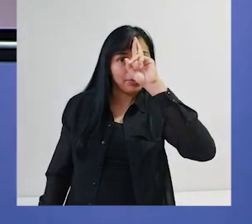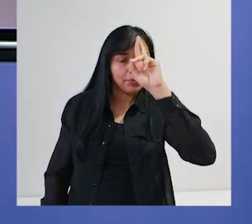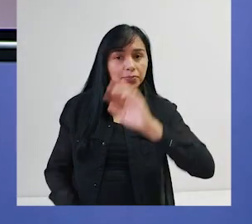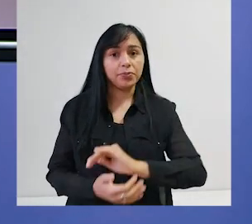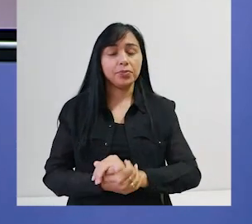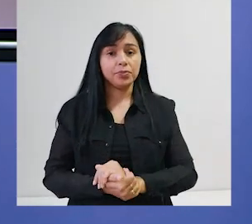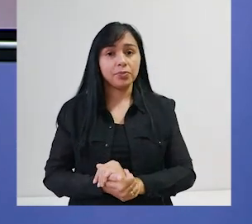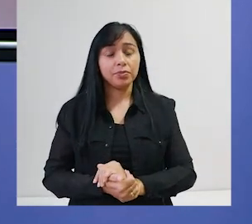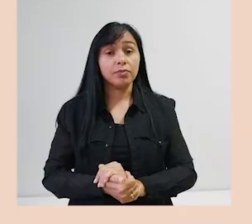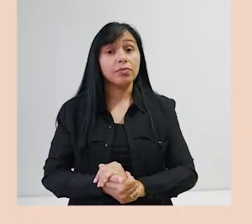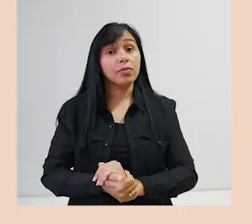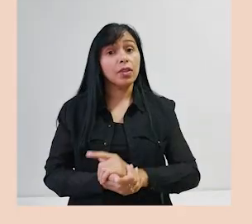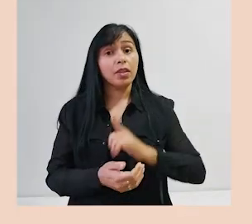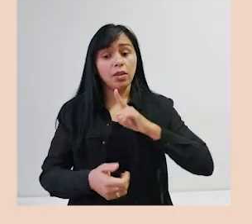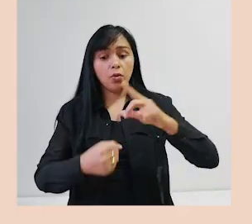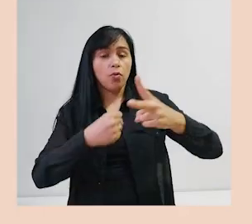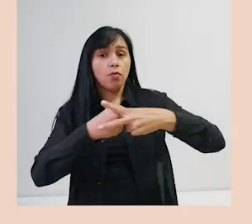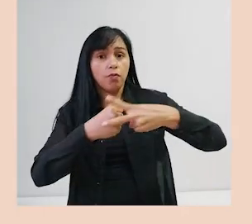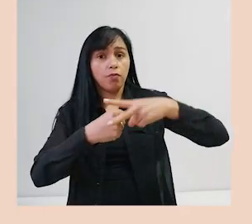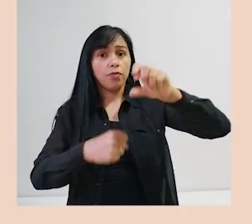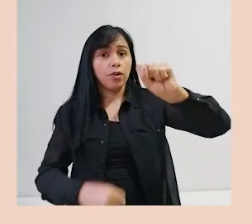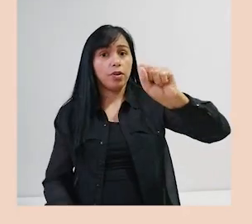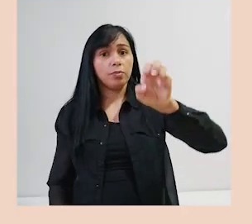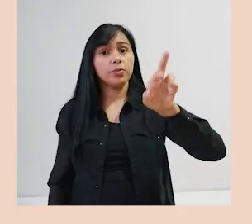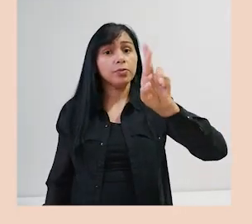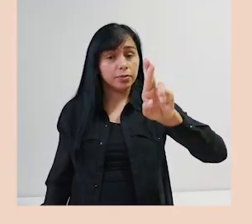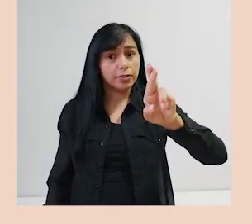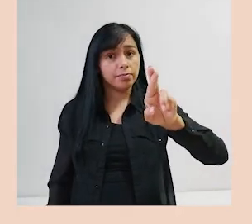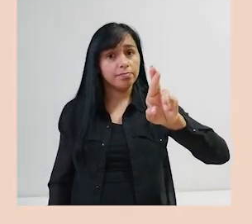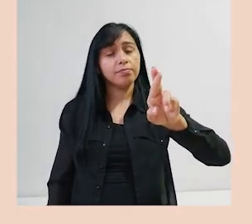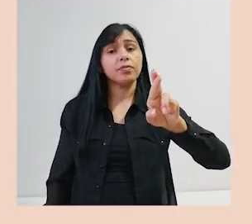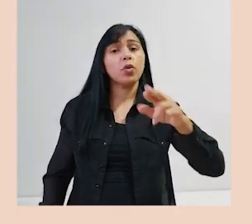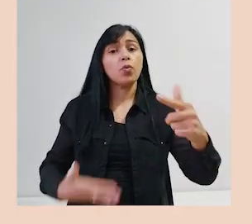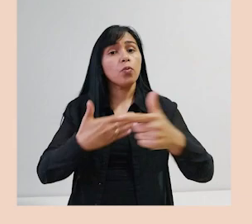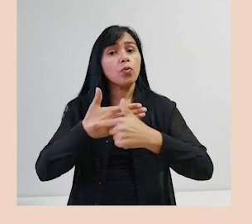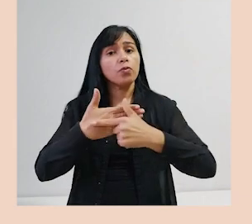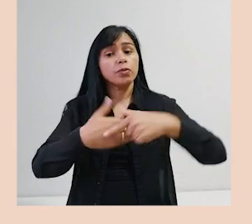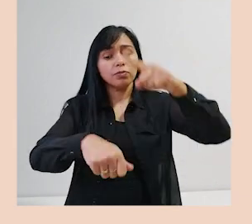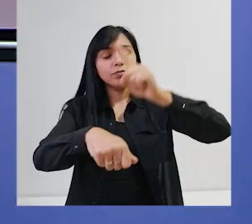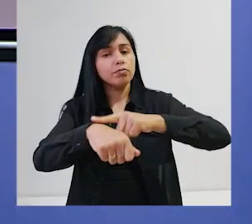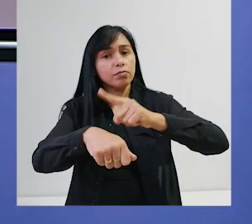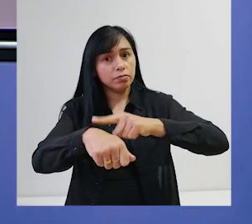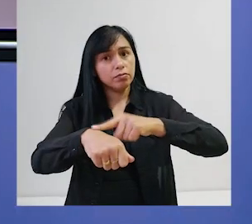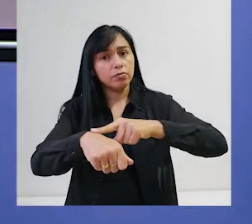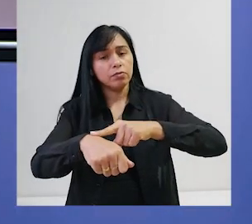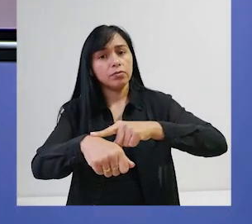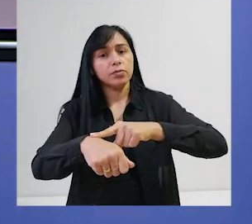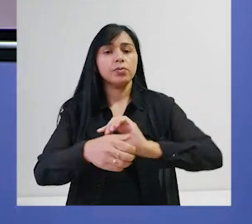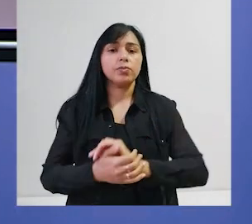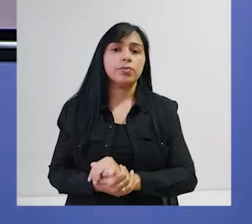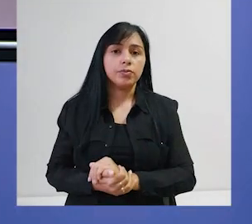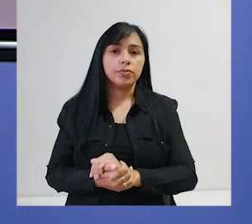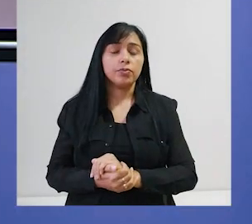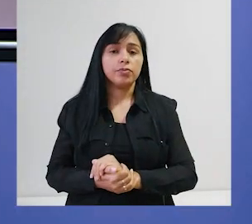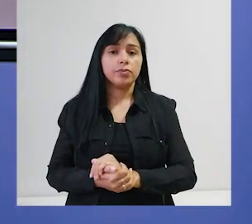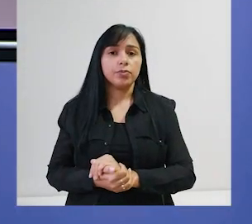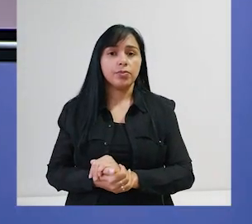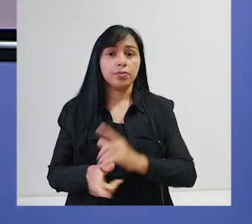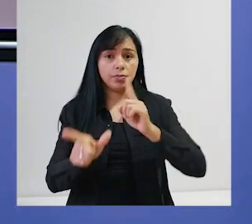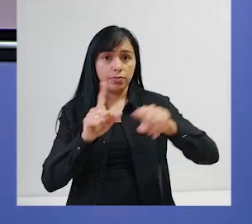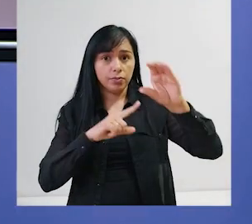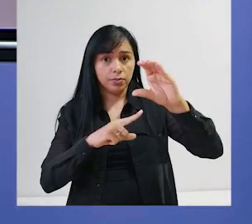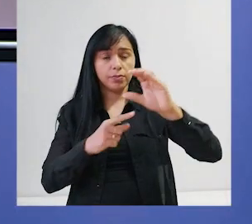ser indicando tempo está indicando a hora o tempo na letra C